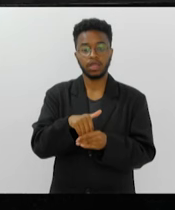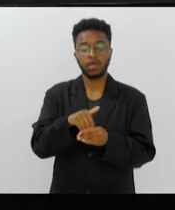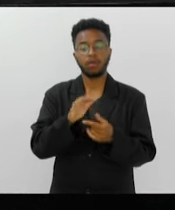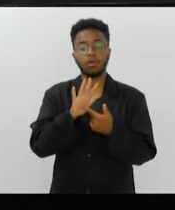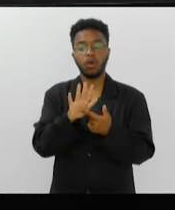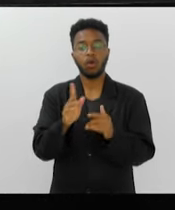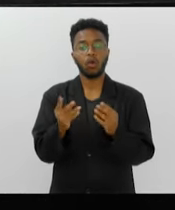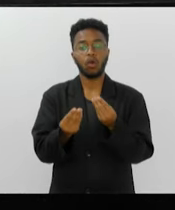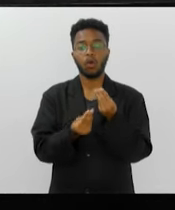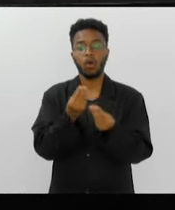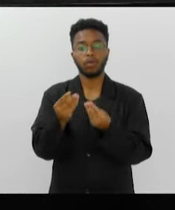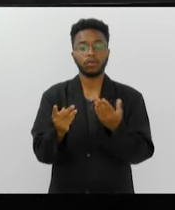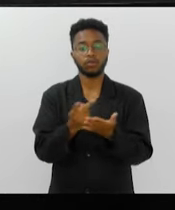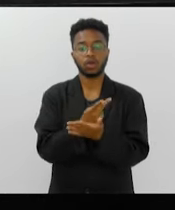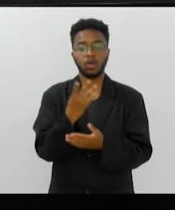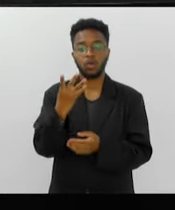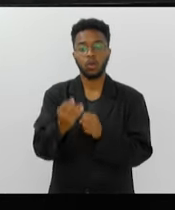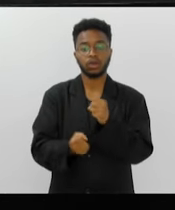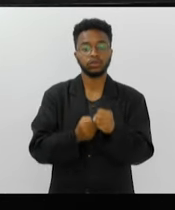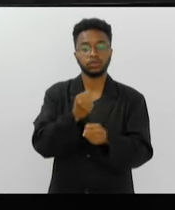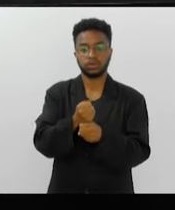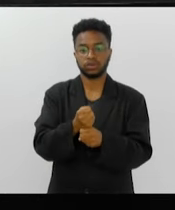4 anos da geopolítica